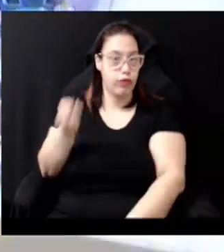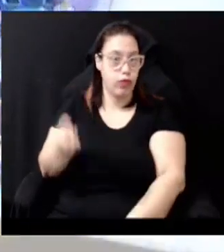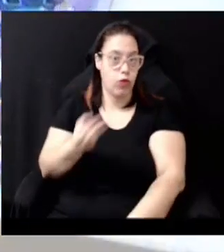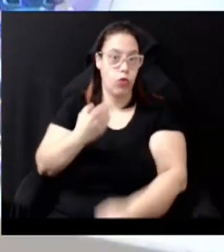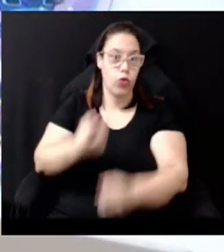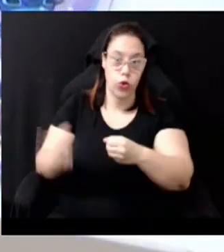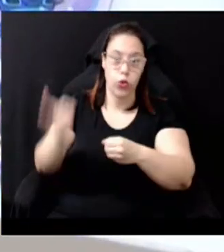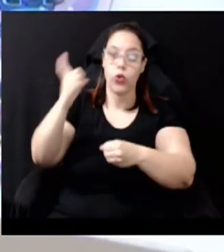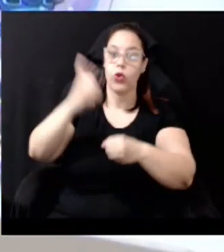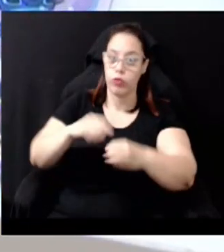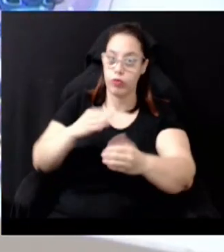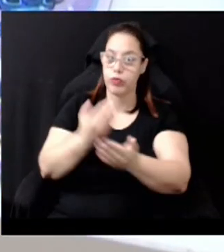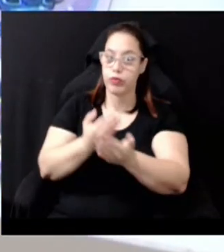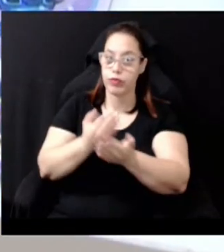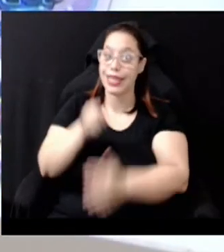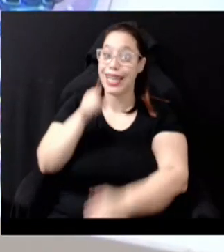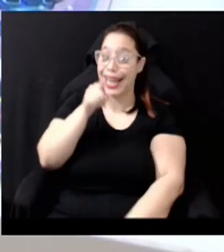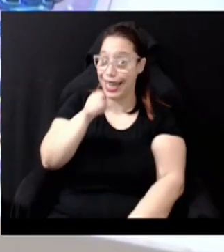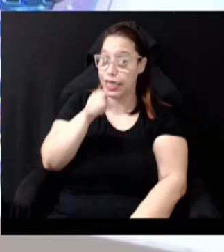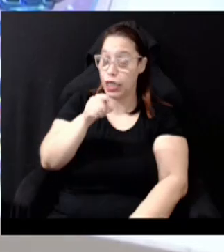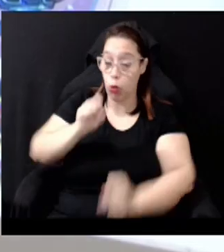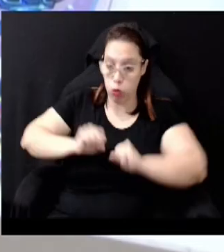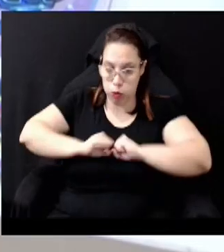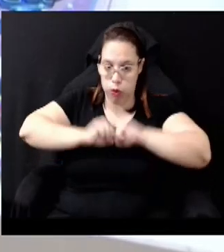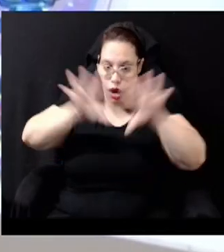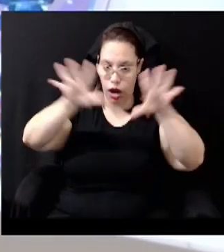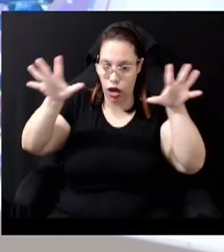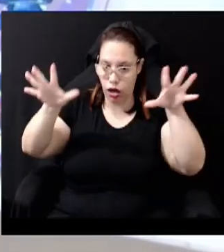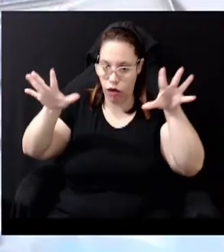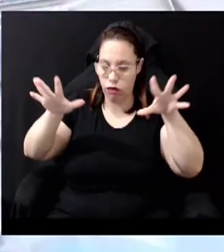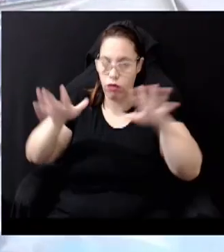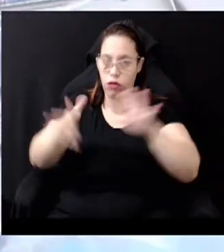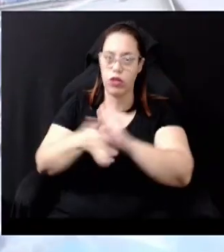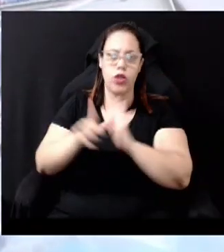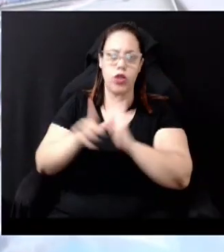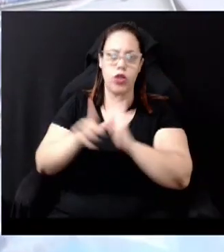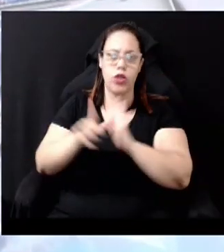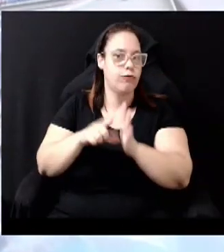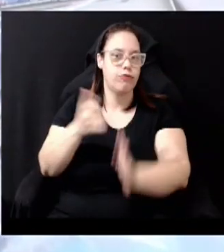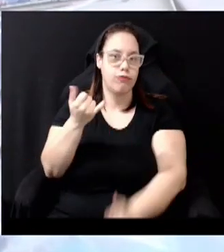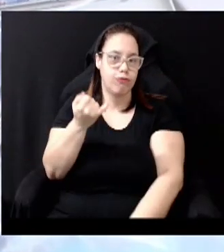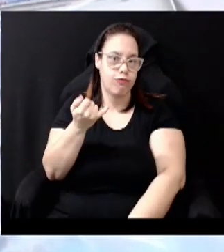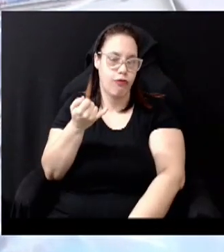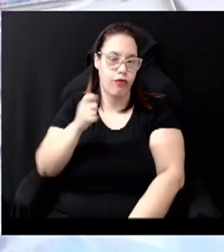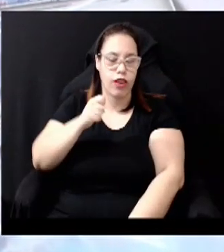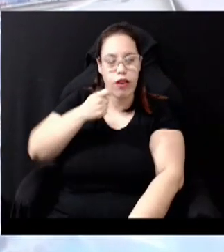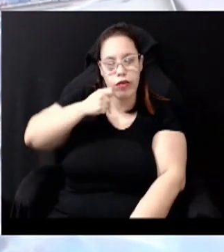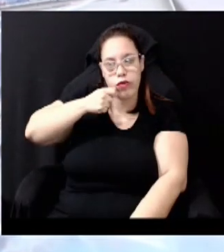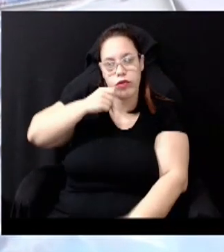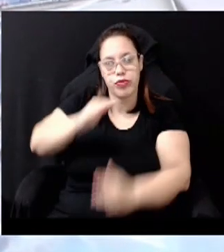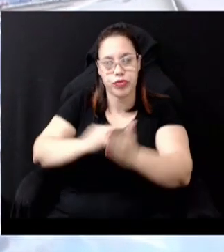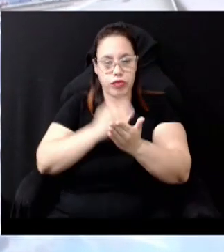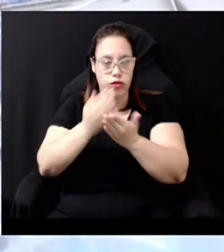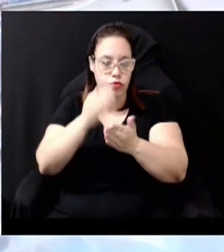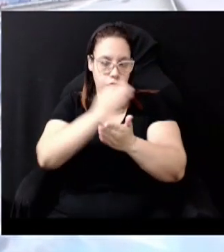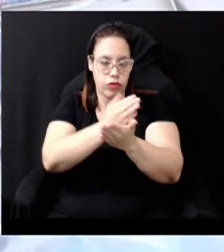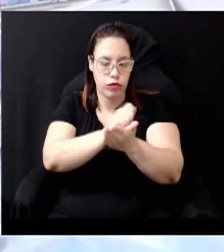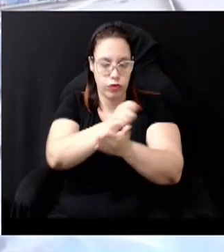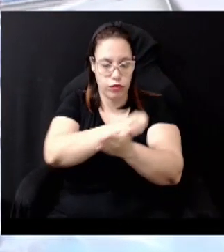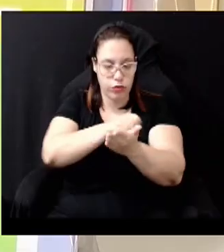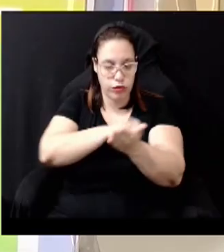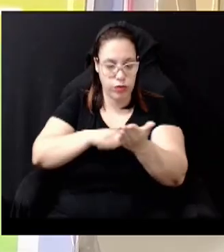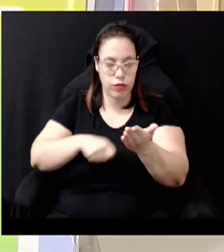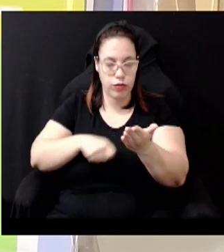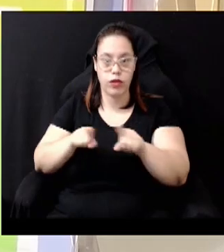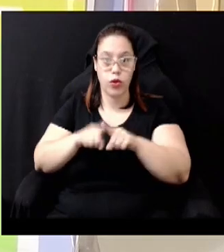do Stitch foi o boom que a gente teve aqui na loja. Então tudo do Stitch, desde lápis, caderno, agenda, borracha. E um que também surpreendeu a